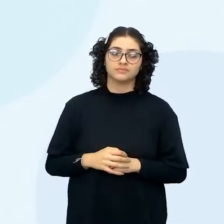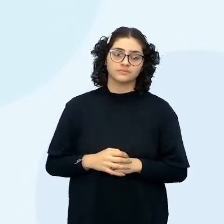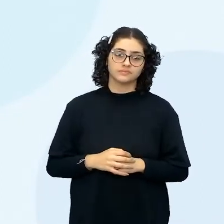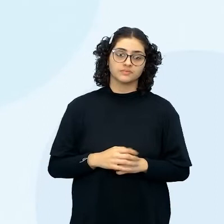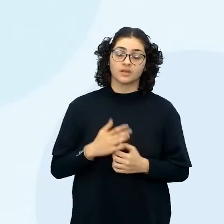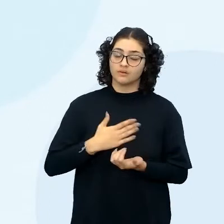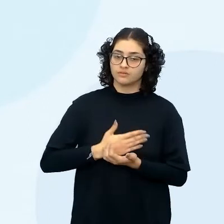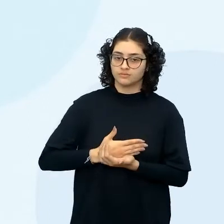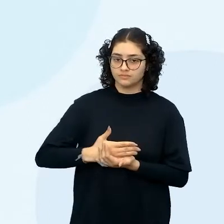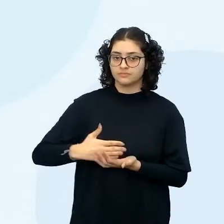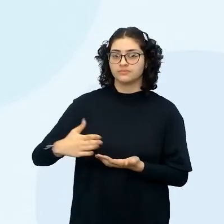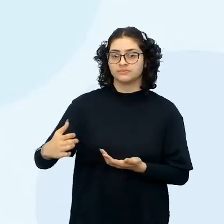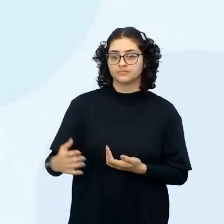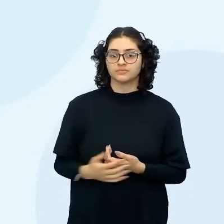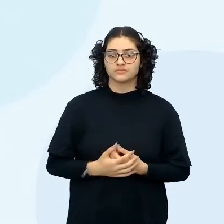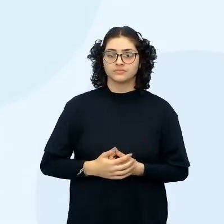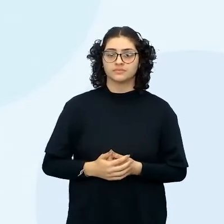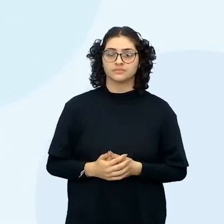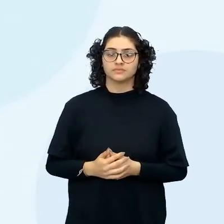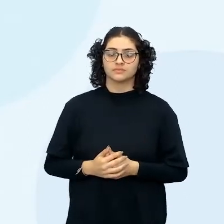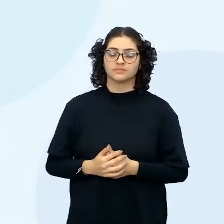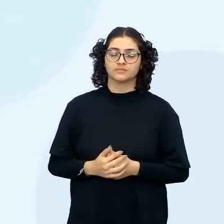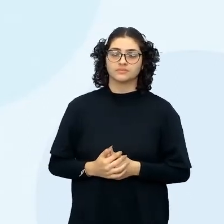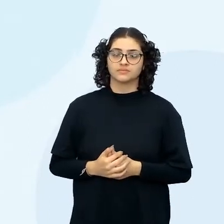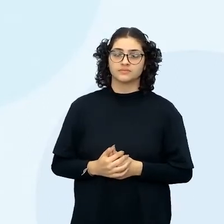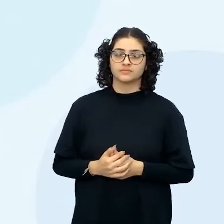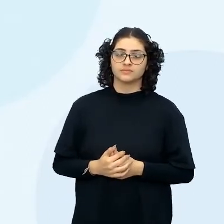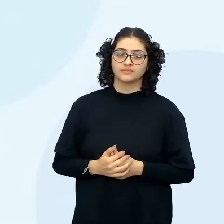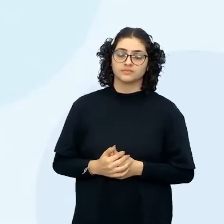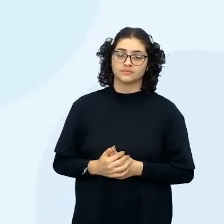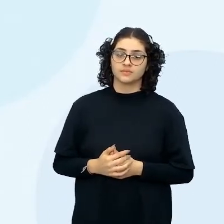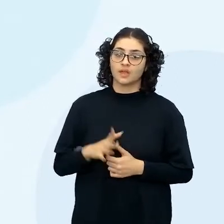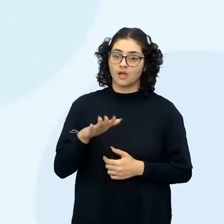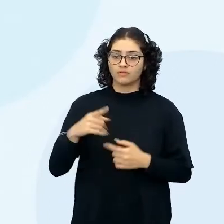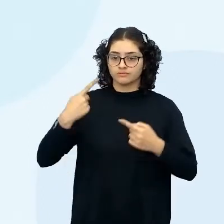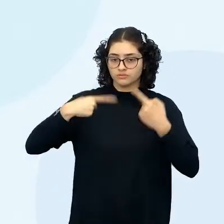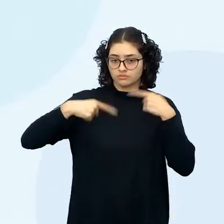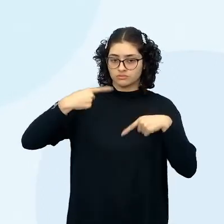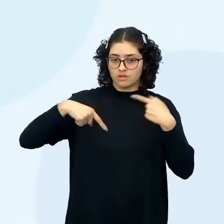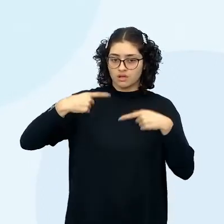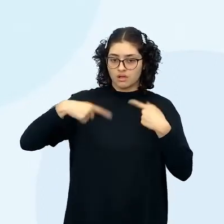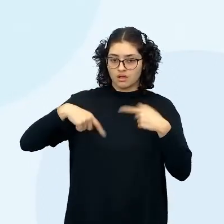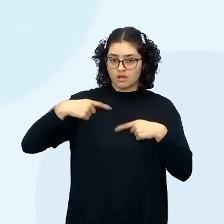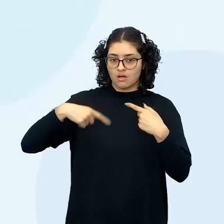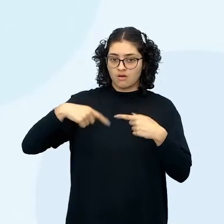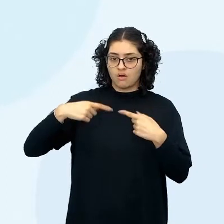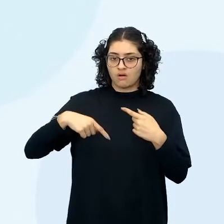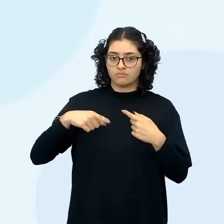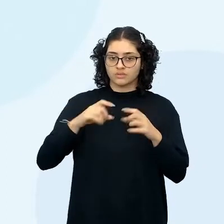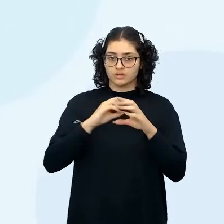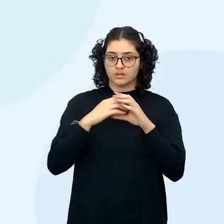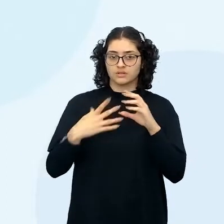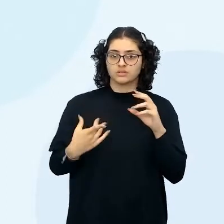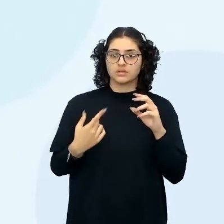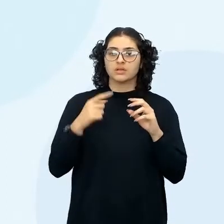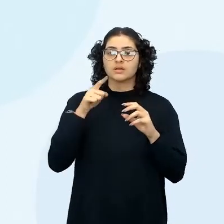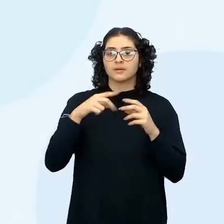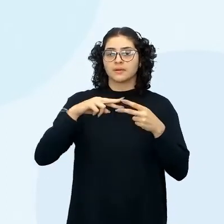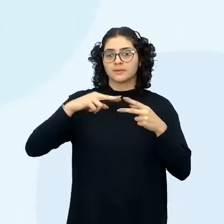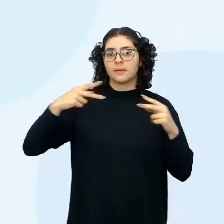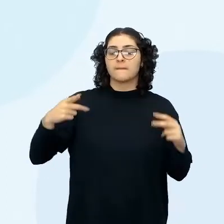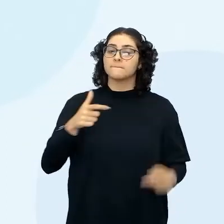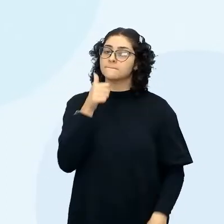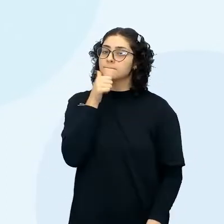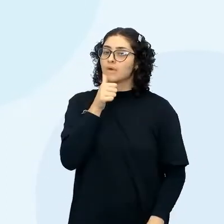Vamos iniciar, né, a nossa discussão aqui dos aspectos hereditários com uma